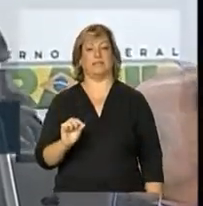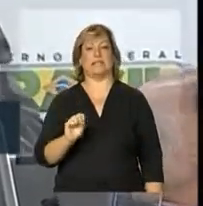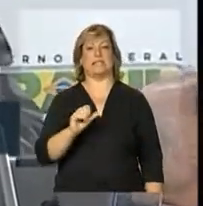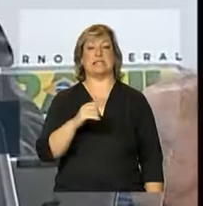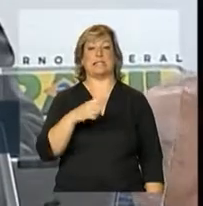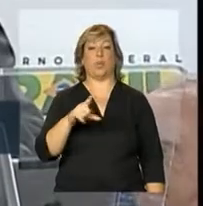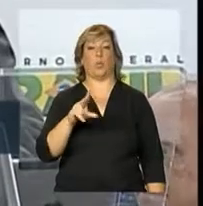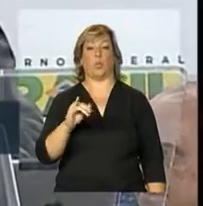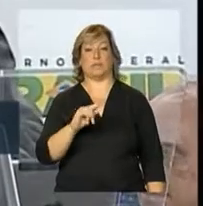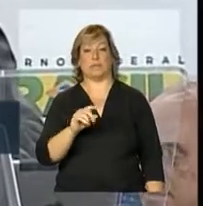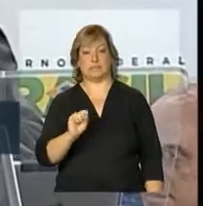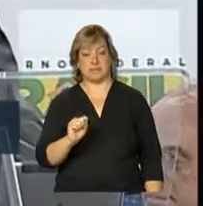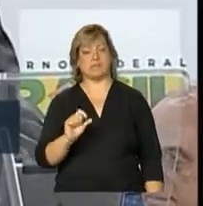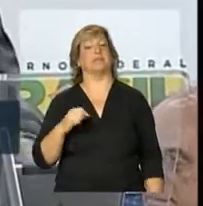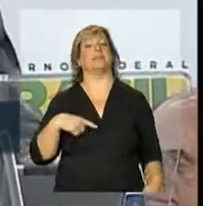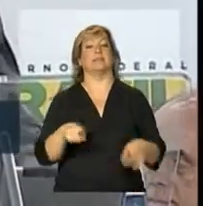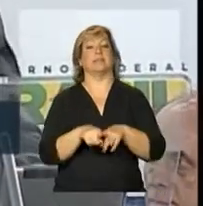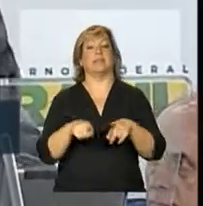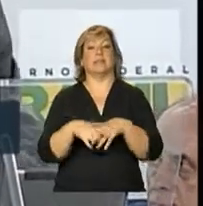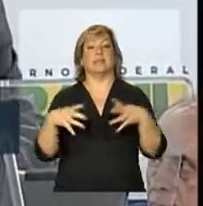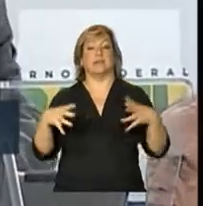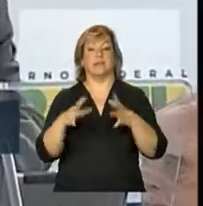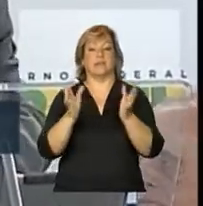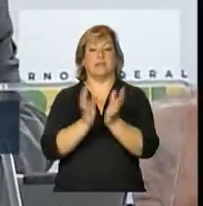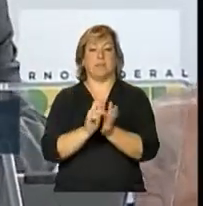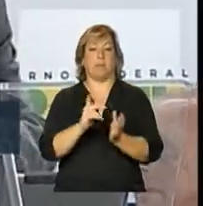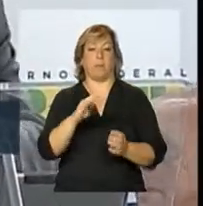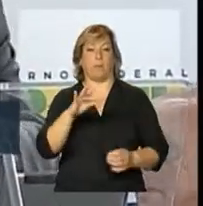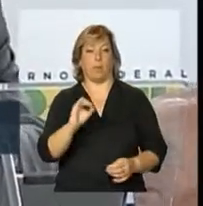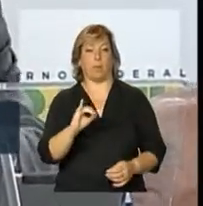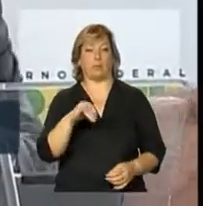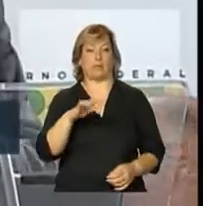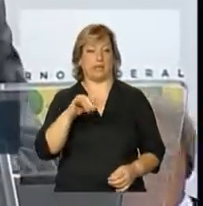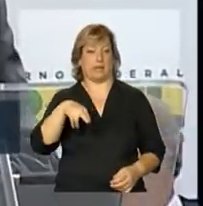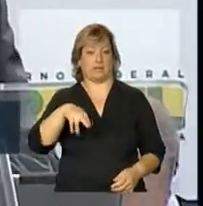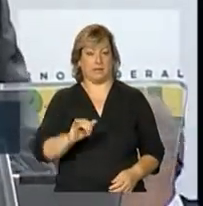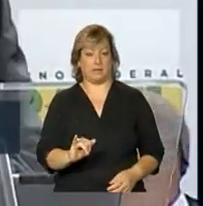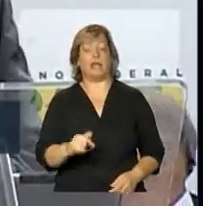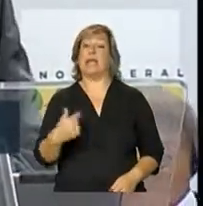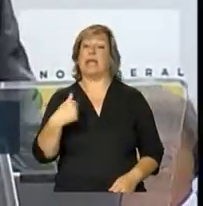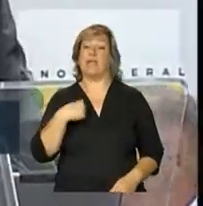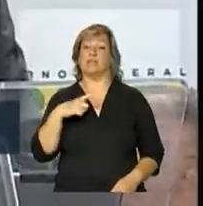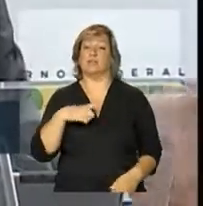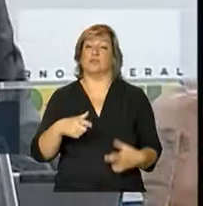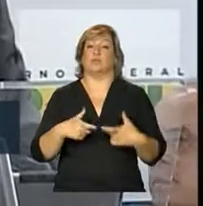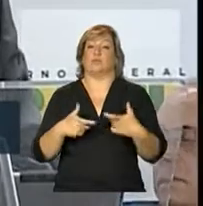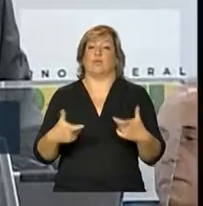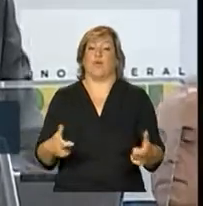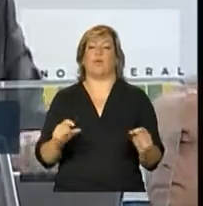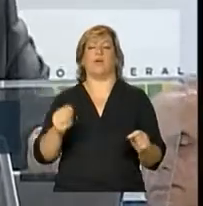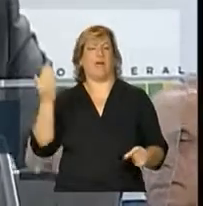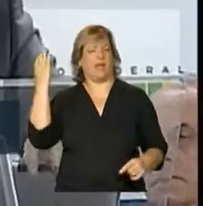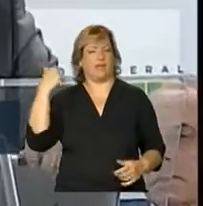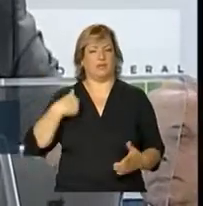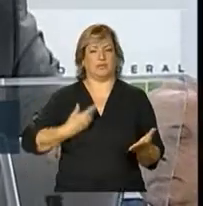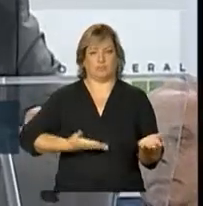Luís e ao sistema Porto de Itaqui. Eu que tive o privilégio, ainda muito